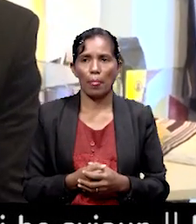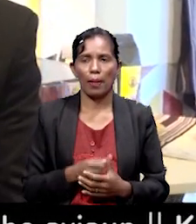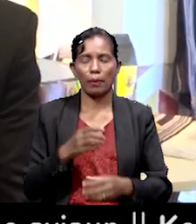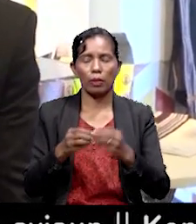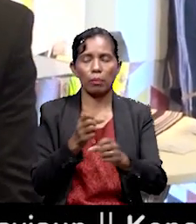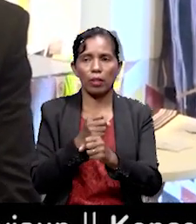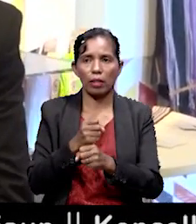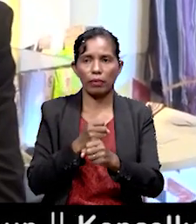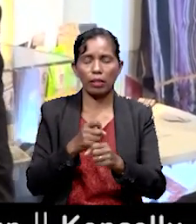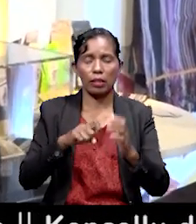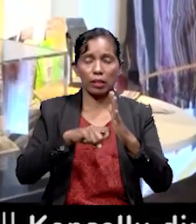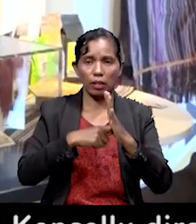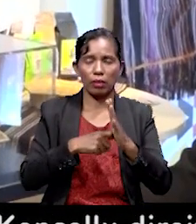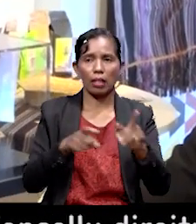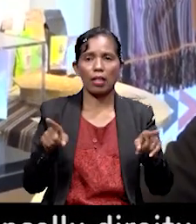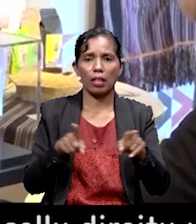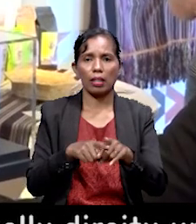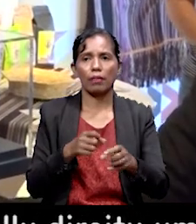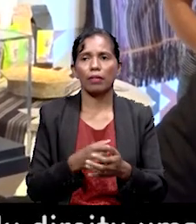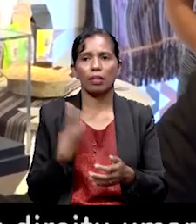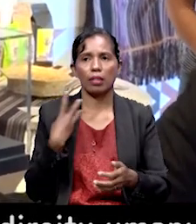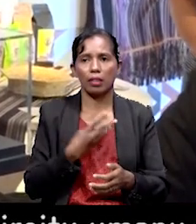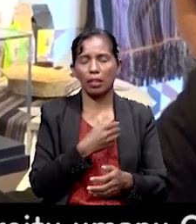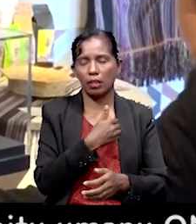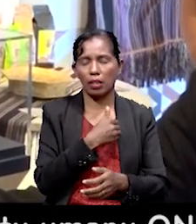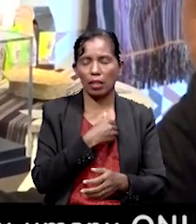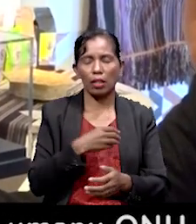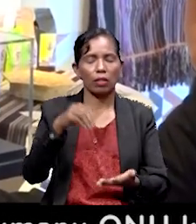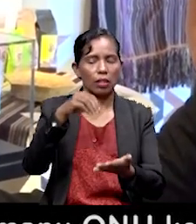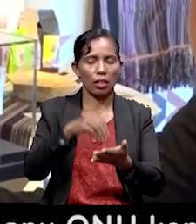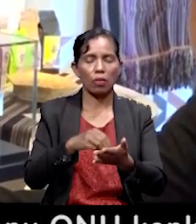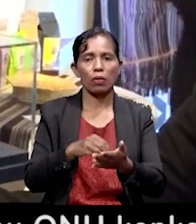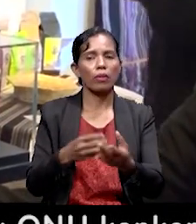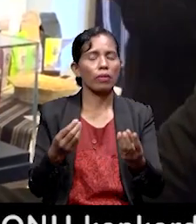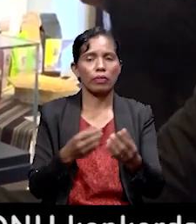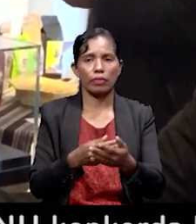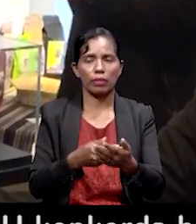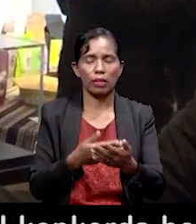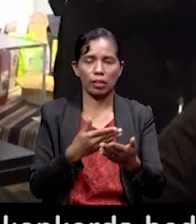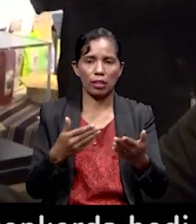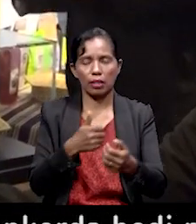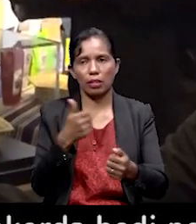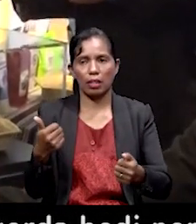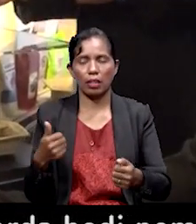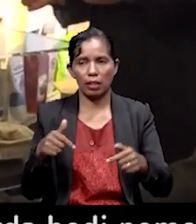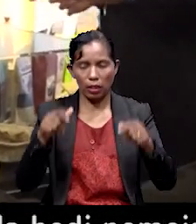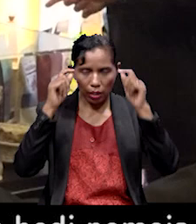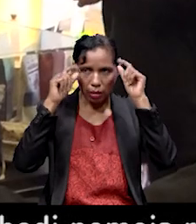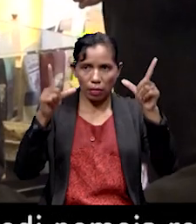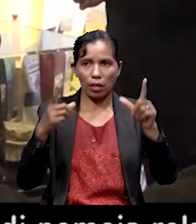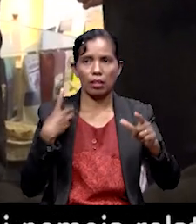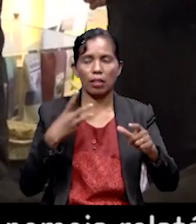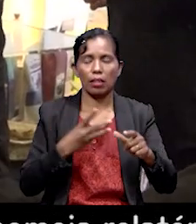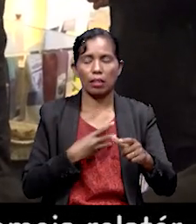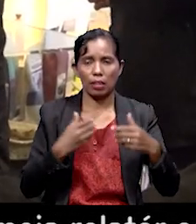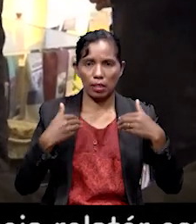ne ne sabi ne maka organik ni ita sida mistura ho kolke radu sida i ba nile ta tene kata ki Timor ita so ihe lemi asori